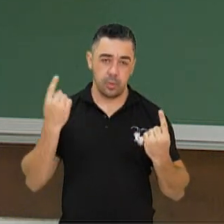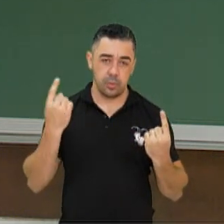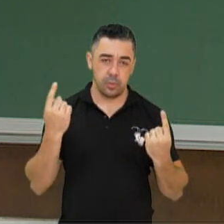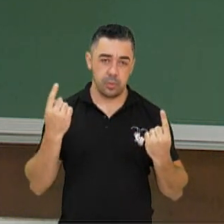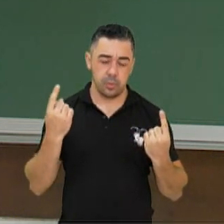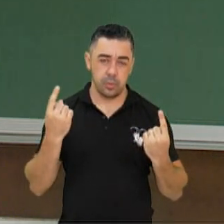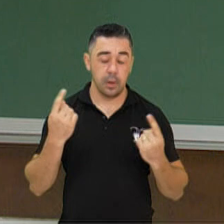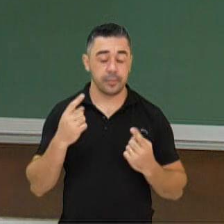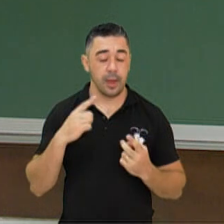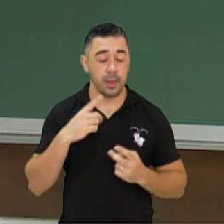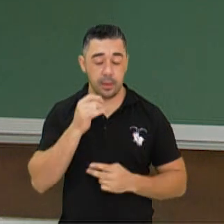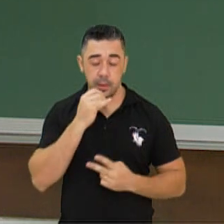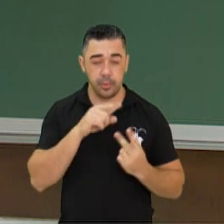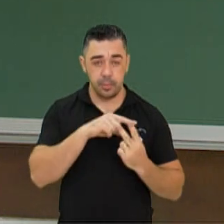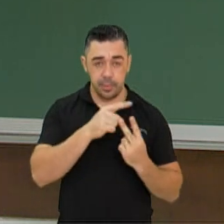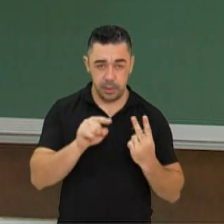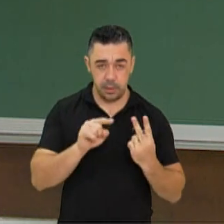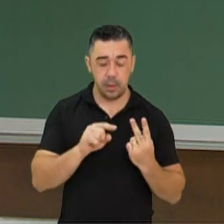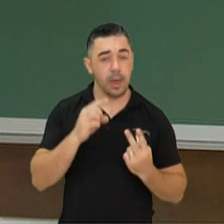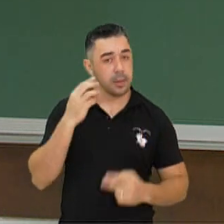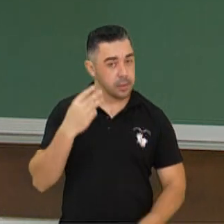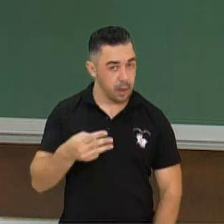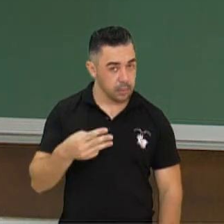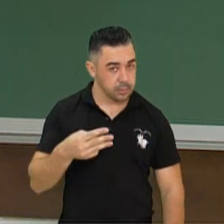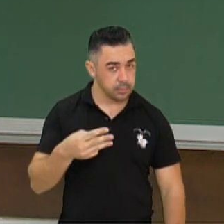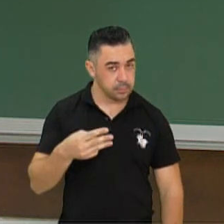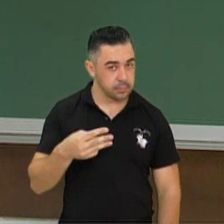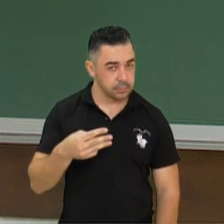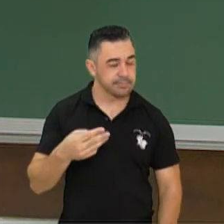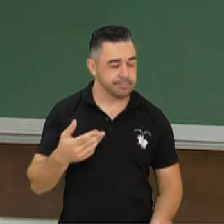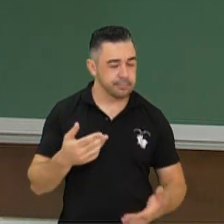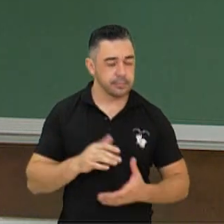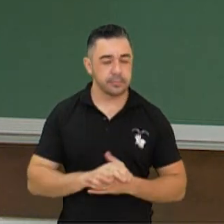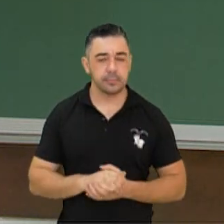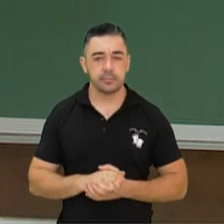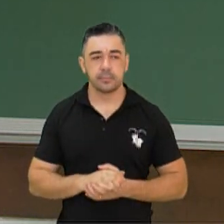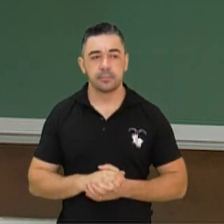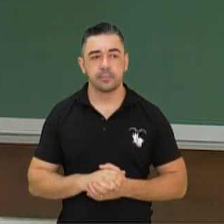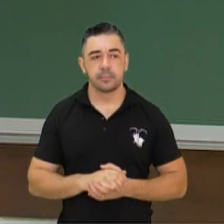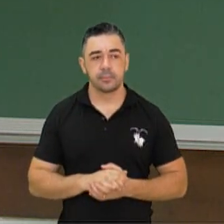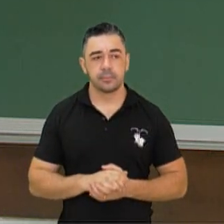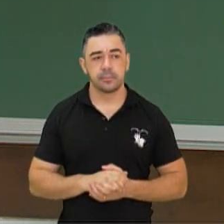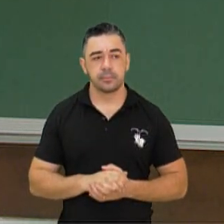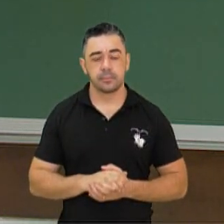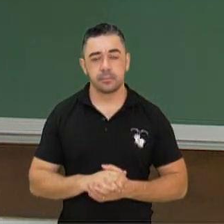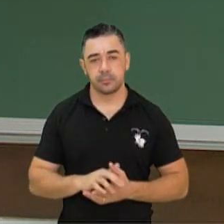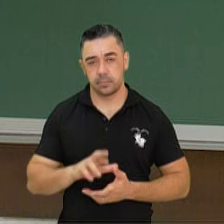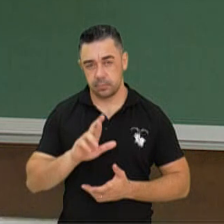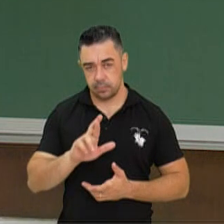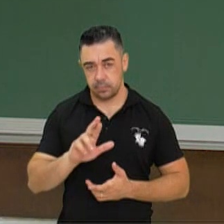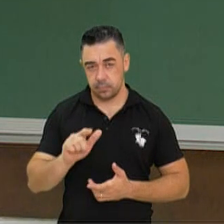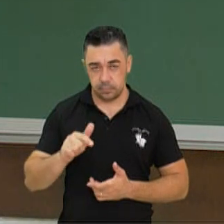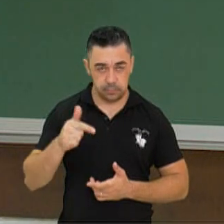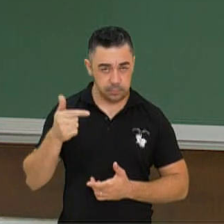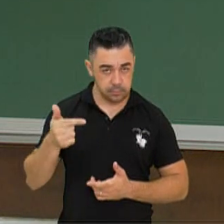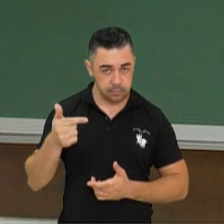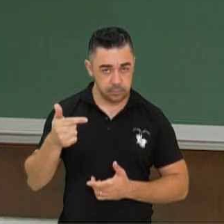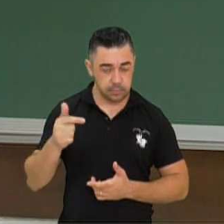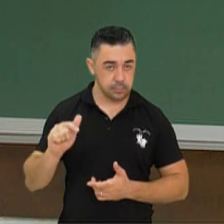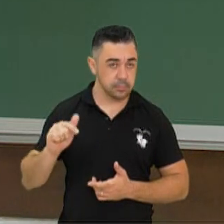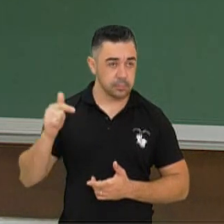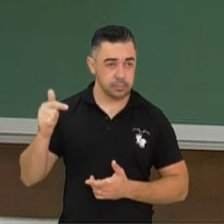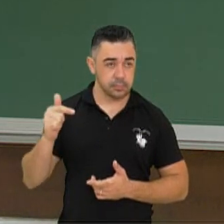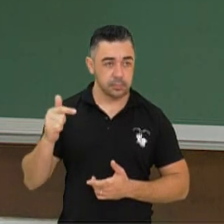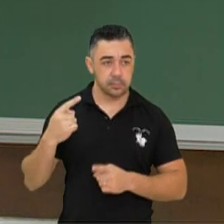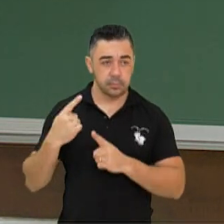3? Porque lá no enunciado está dizendo que você deve considerar que π é igual a 3. Então, raio da segunda ao quadrado